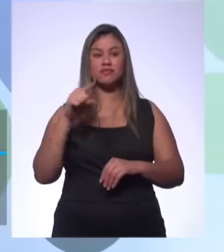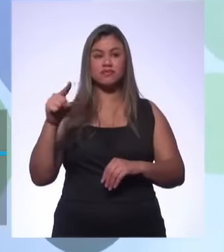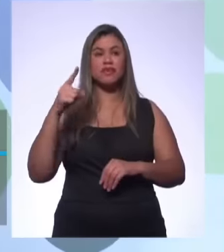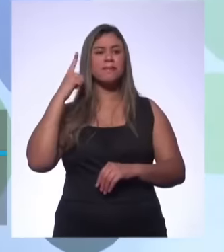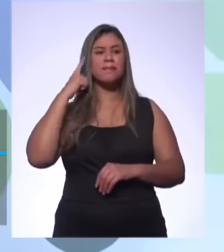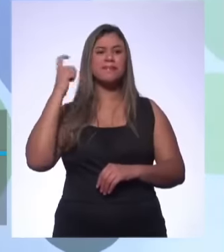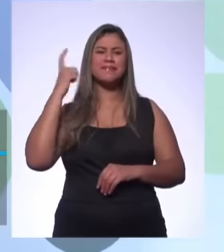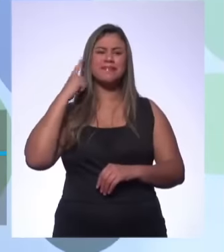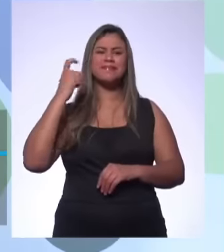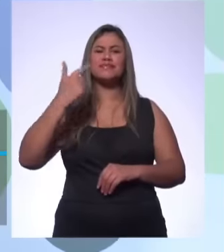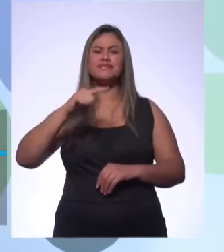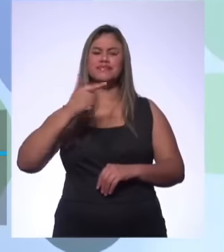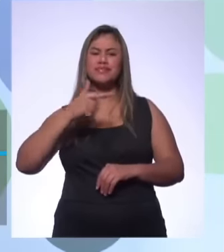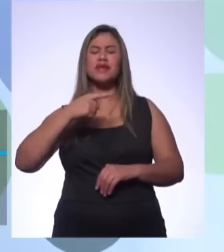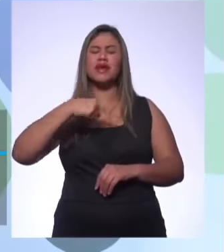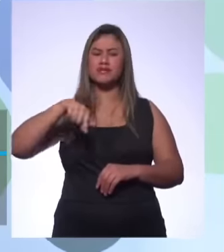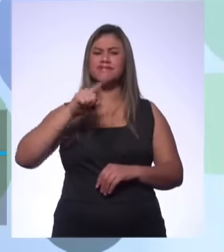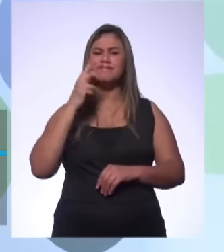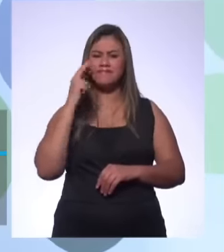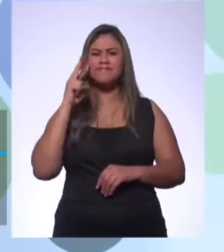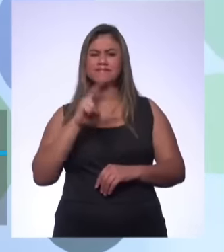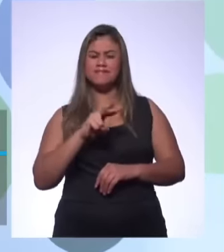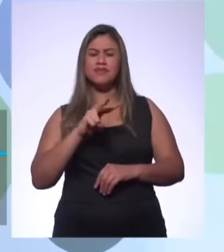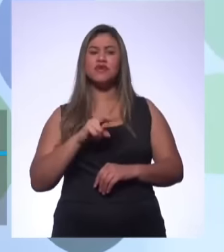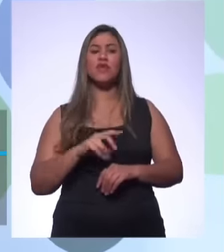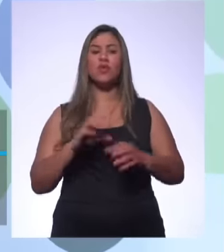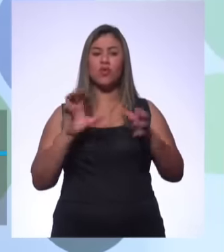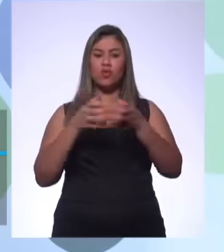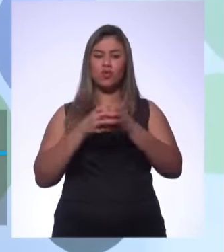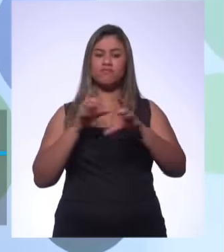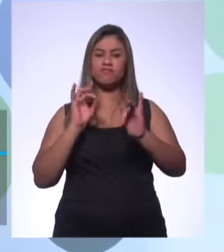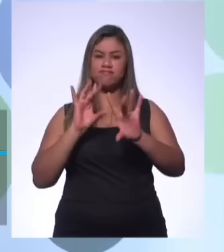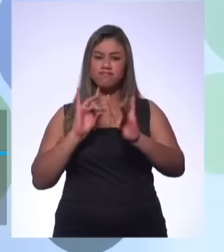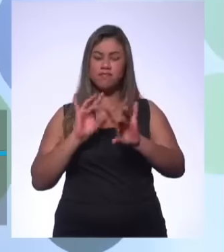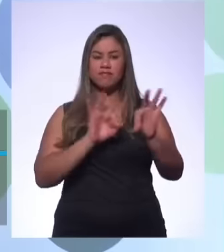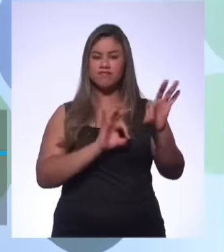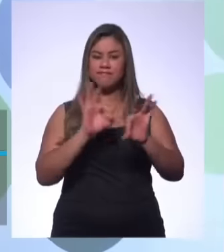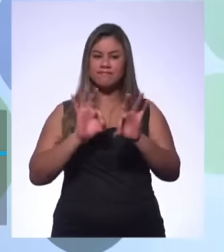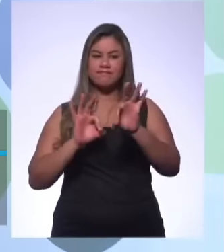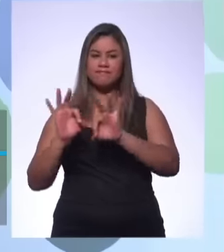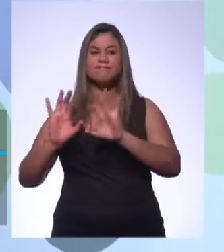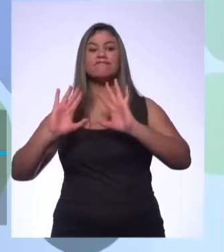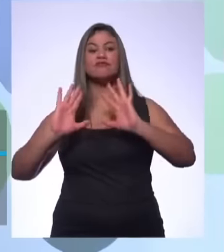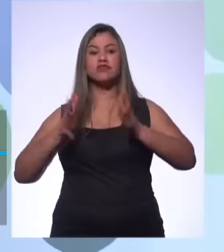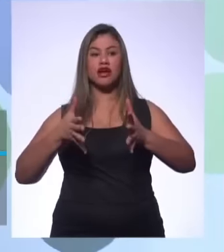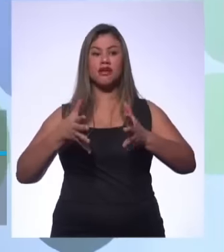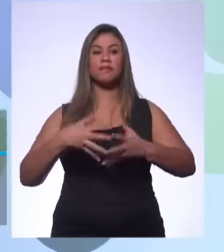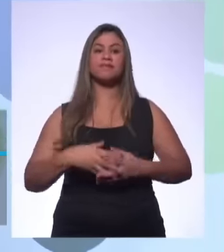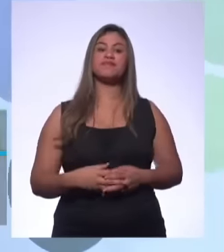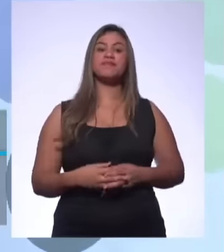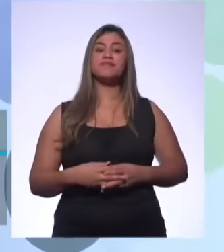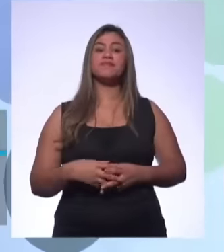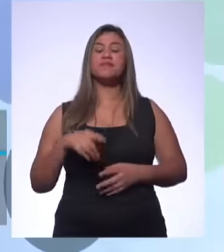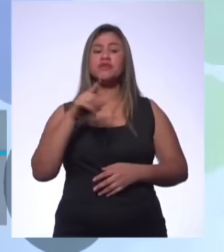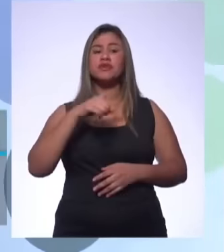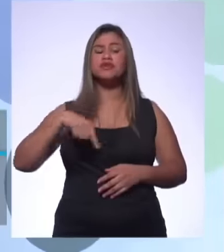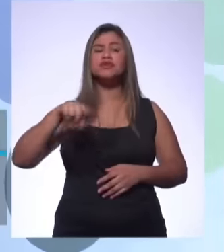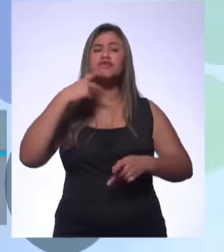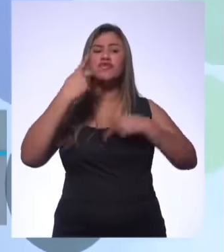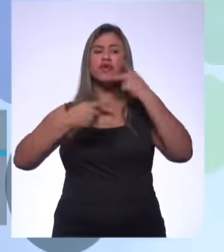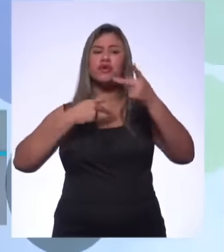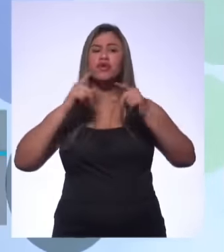Um tempo atrás, nós estávamos observando aqui. A equipe técnica conseguiu resolver. Mas vocês, o que nós falamos no